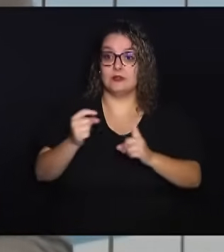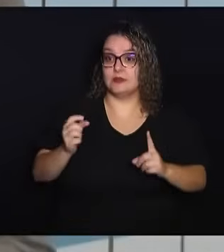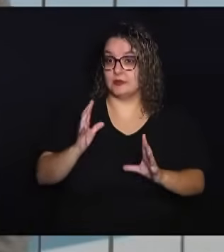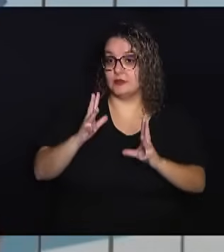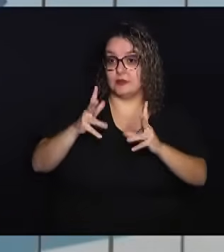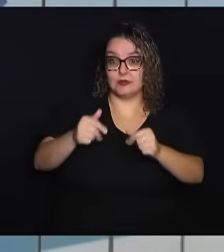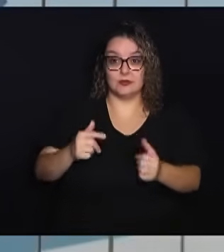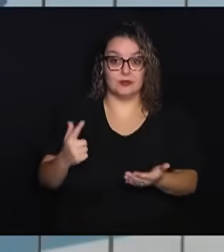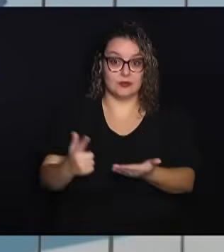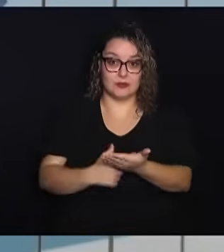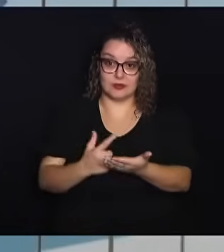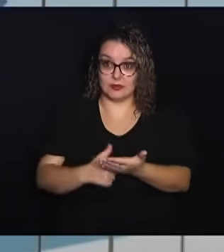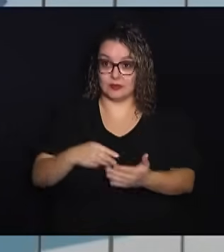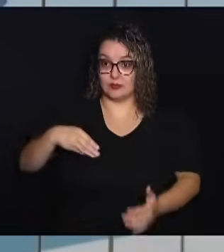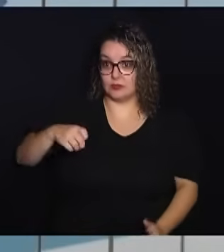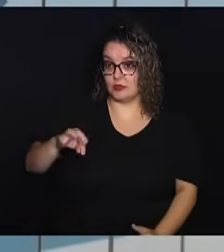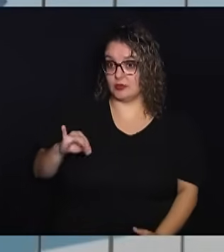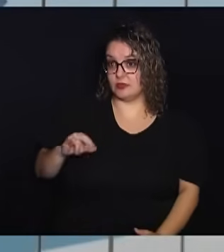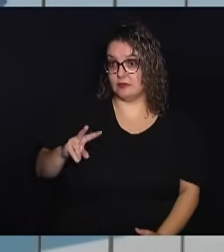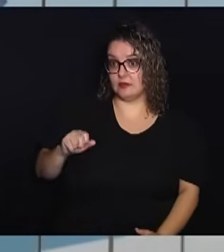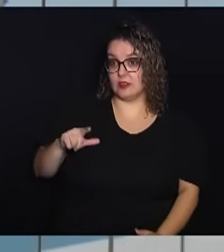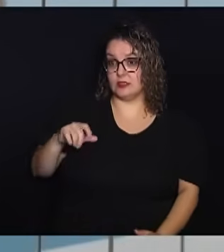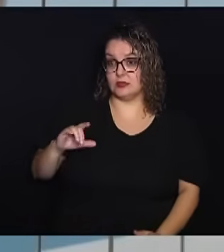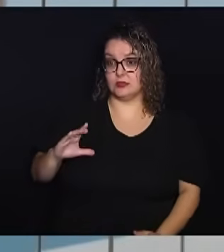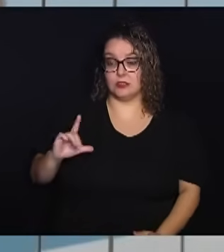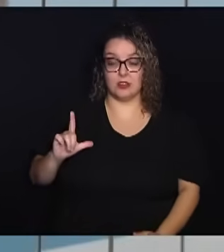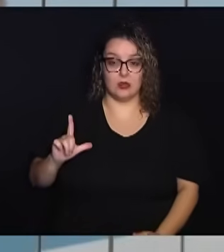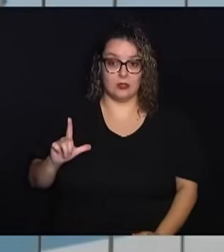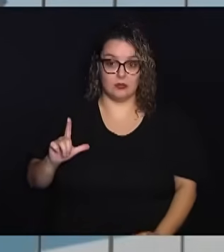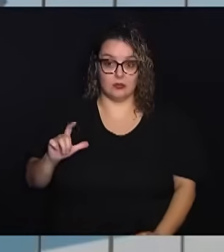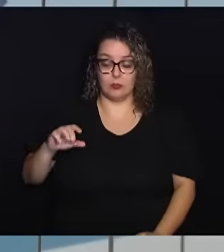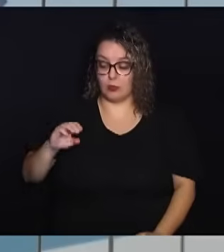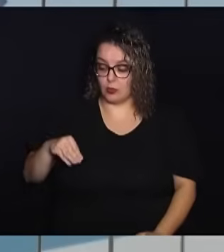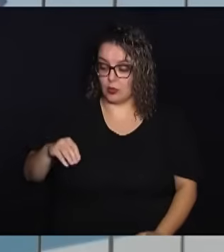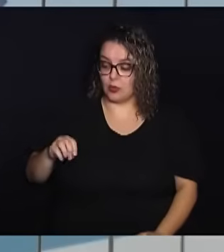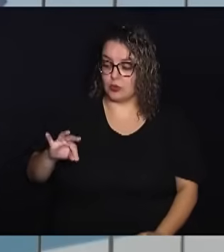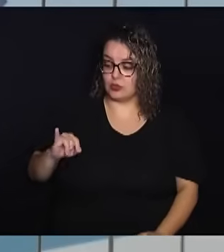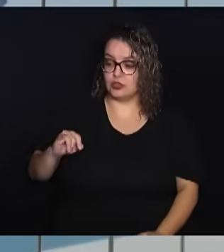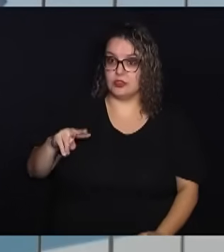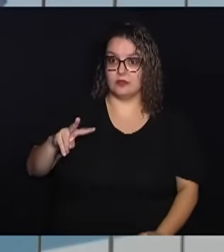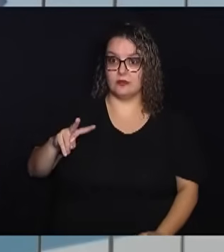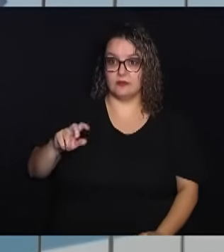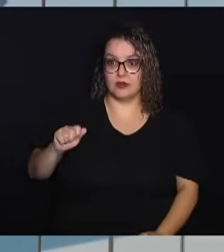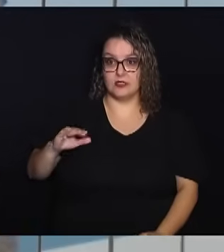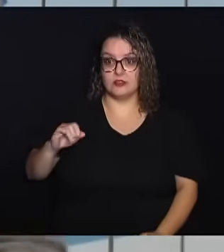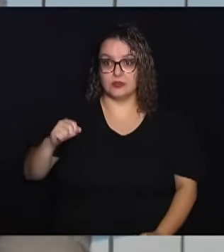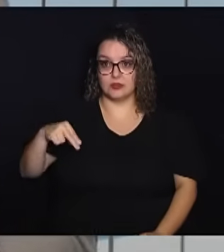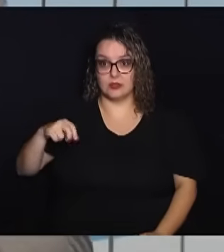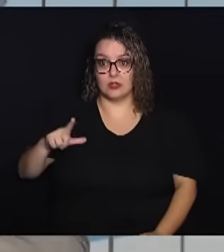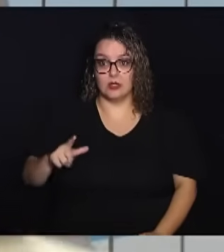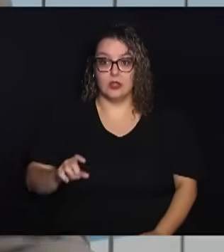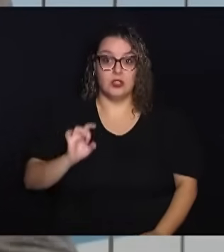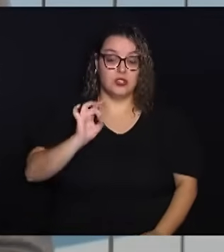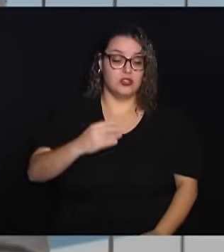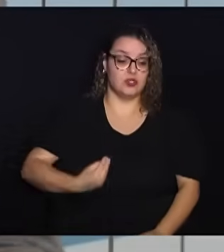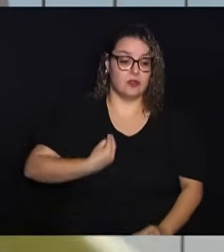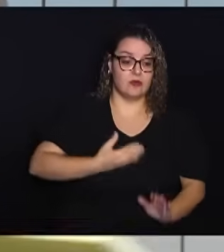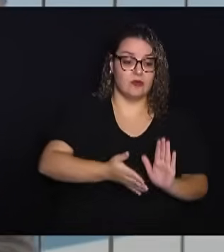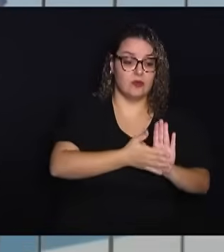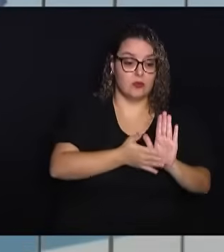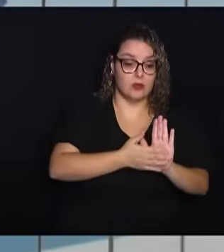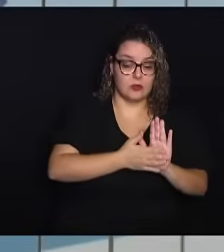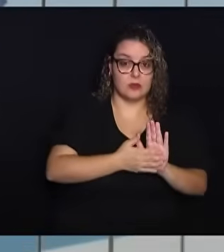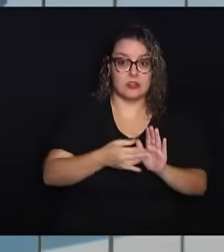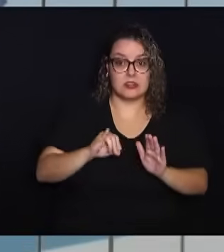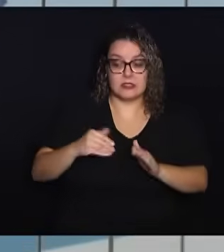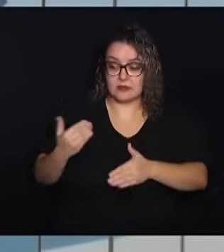os livros motivacionais: só vive o propósito quem suporta passar pelo processo. E eu fiz as perguntas lá: o que é